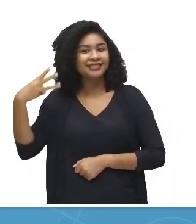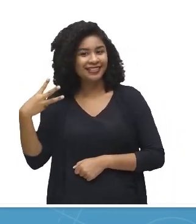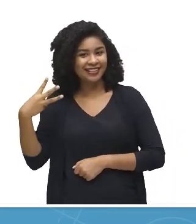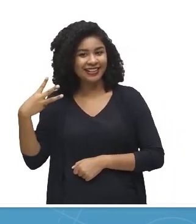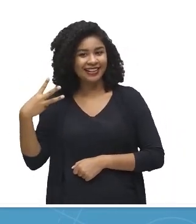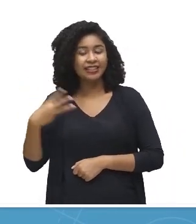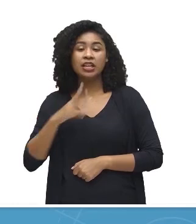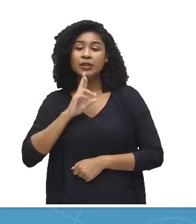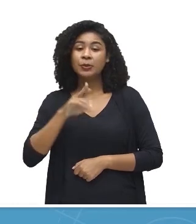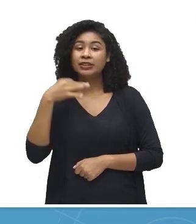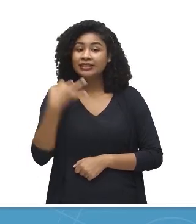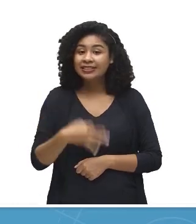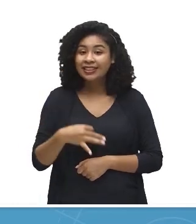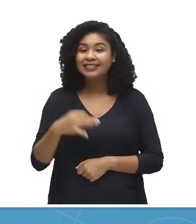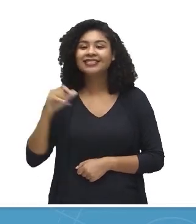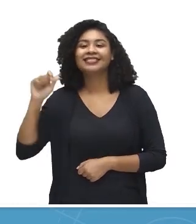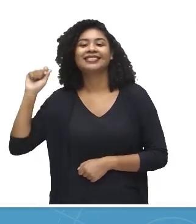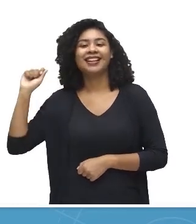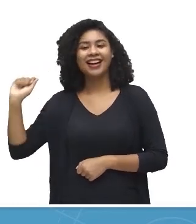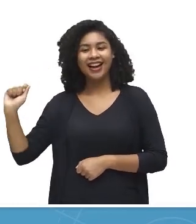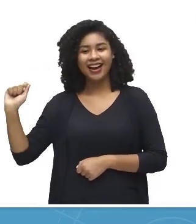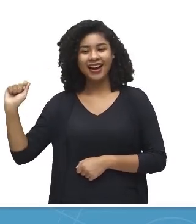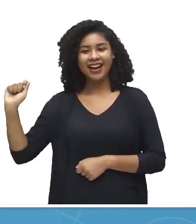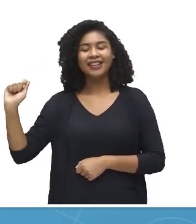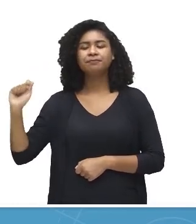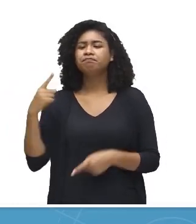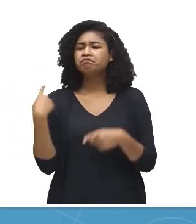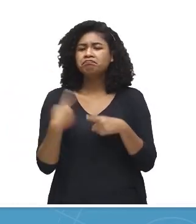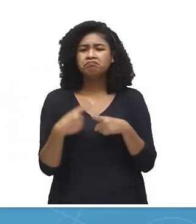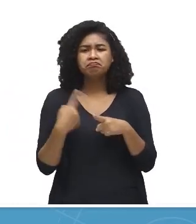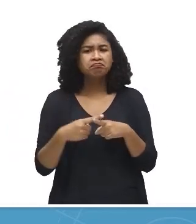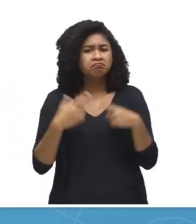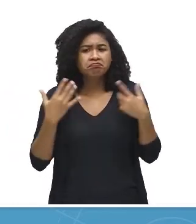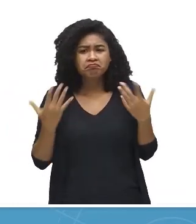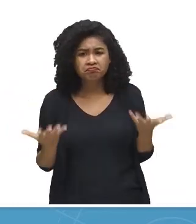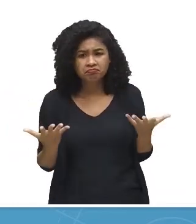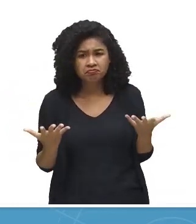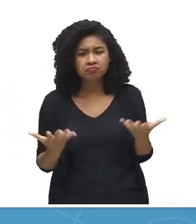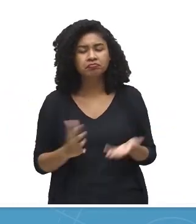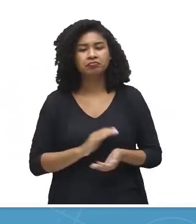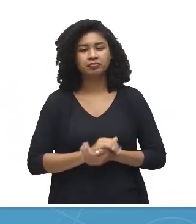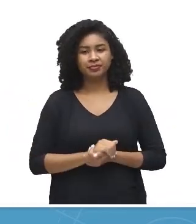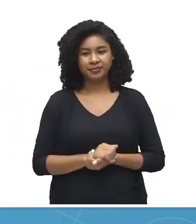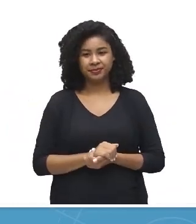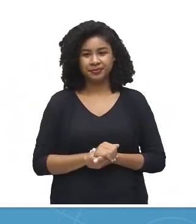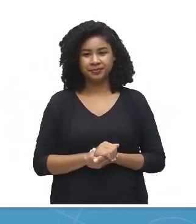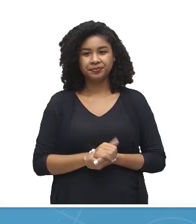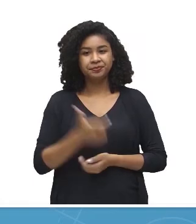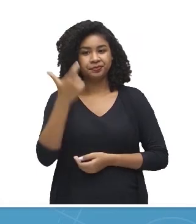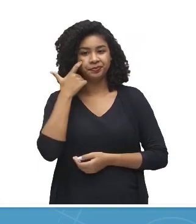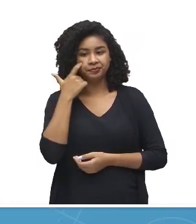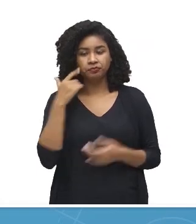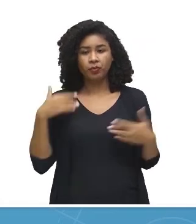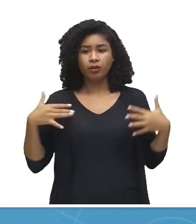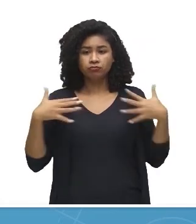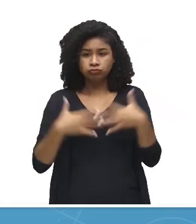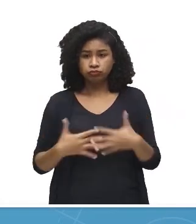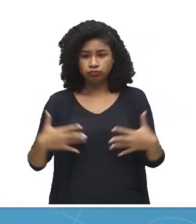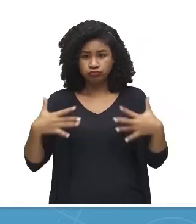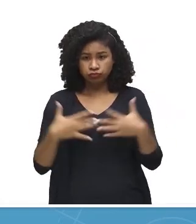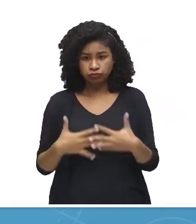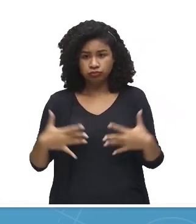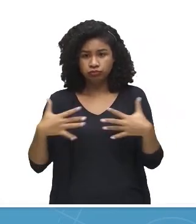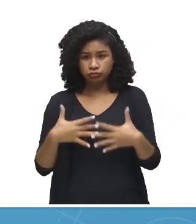a letra A, tá? Então, por que isso acontece? O tecido epitelial, ele